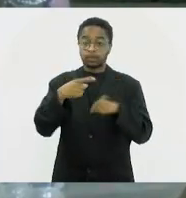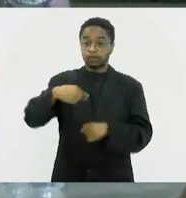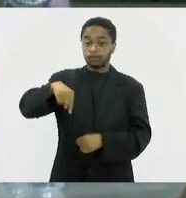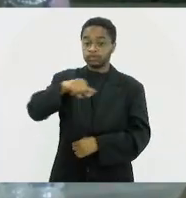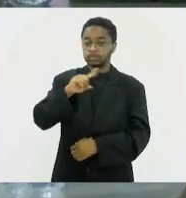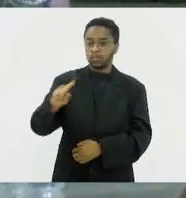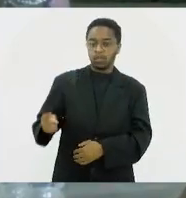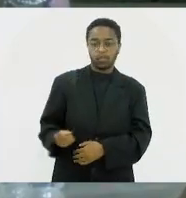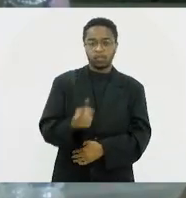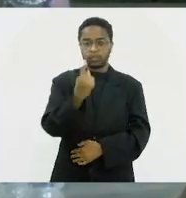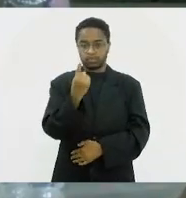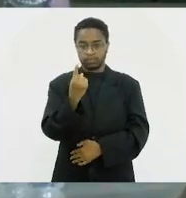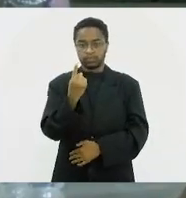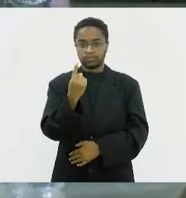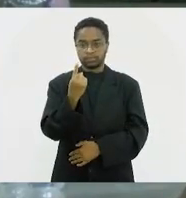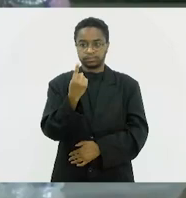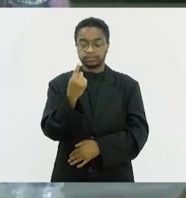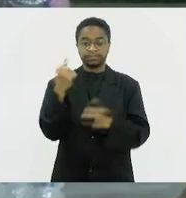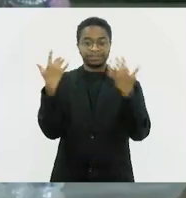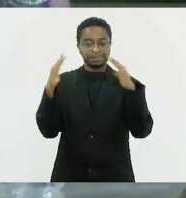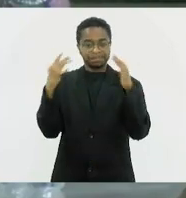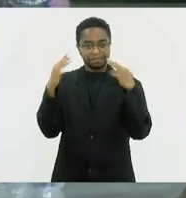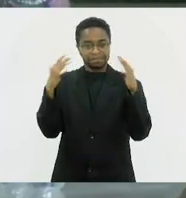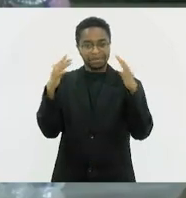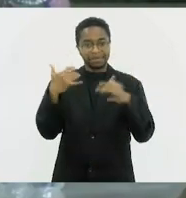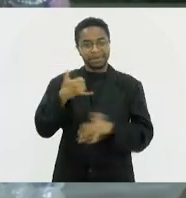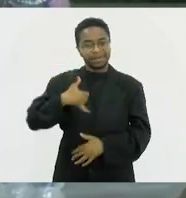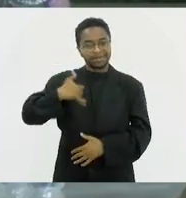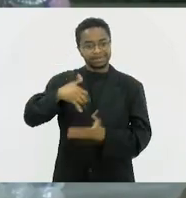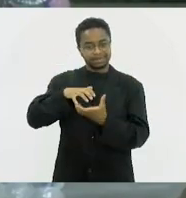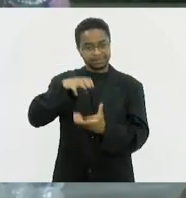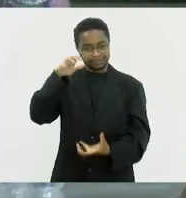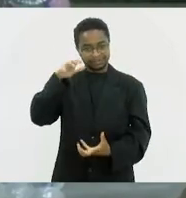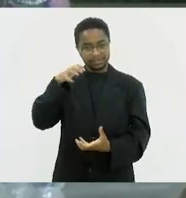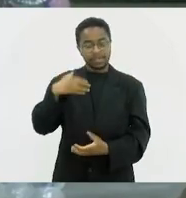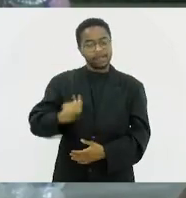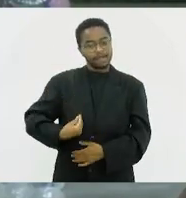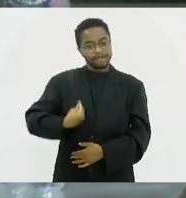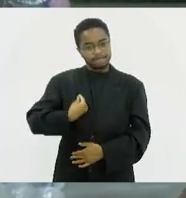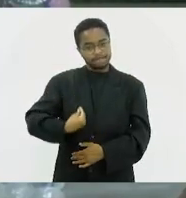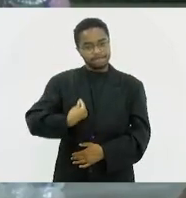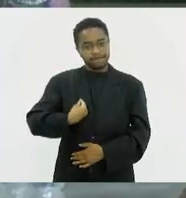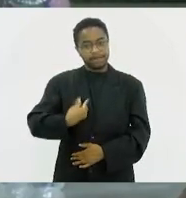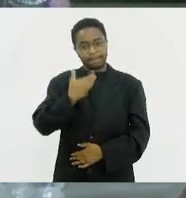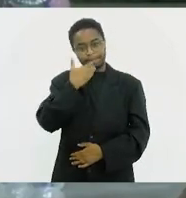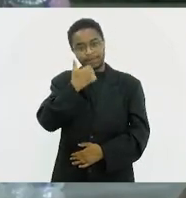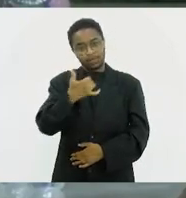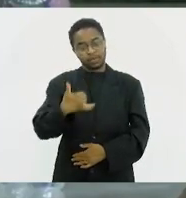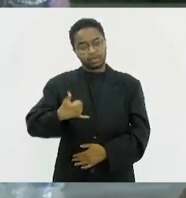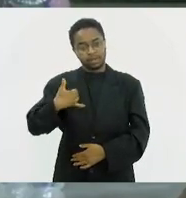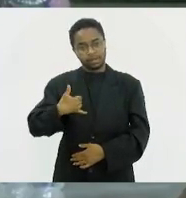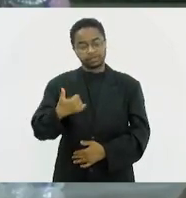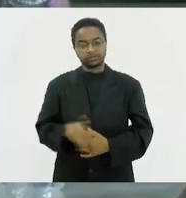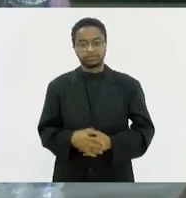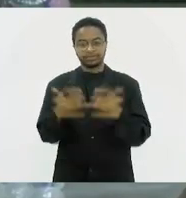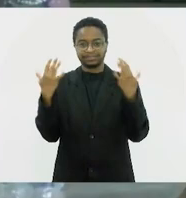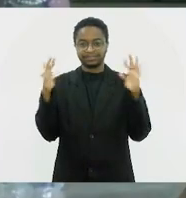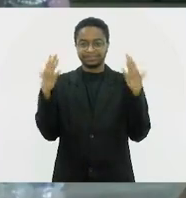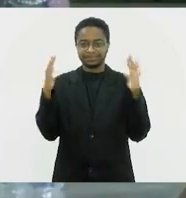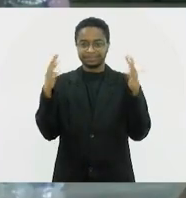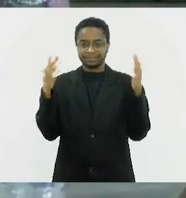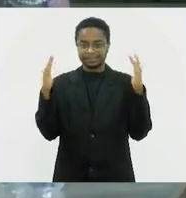únicos. Parabéns, melhor idade. Viva a melhor idade.